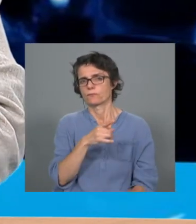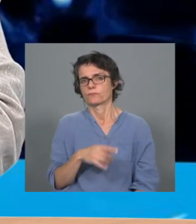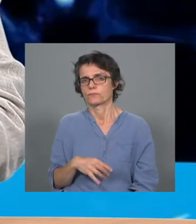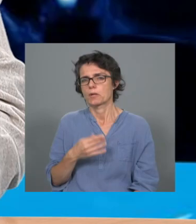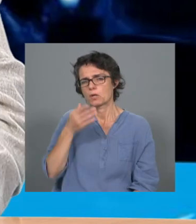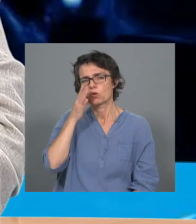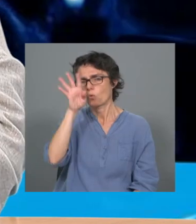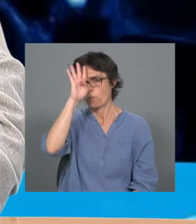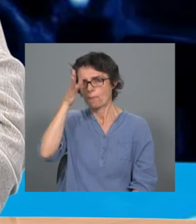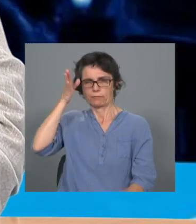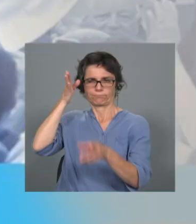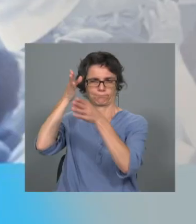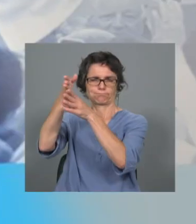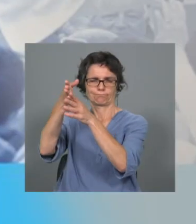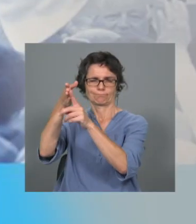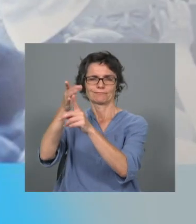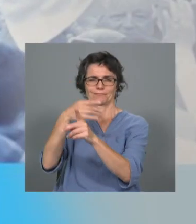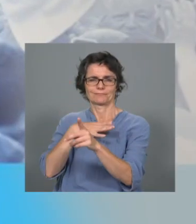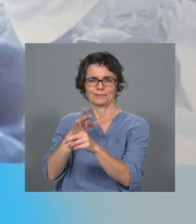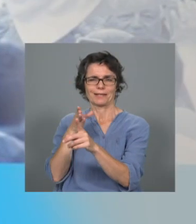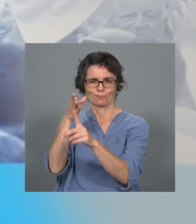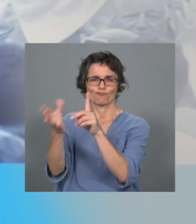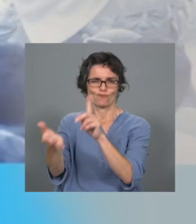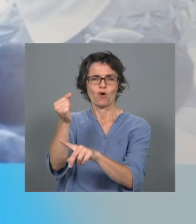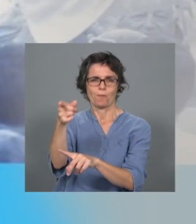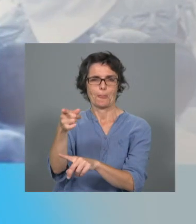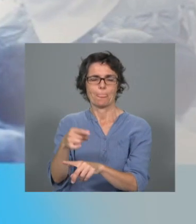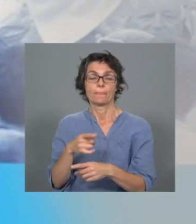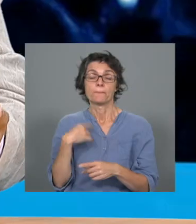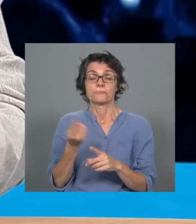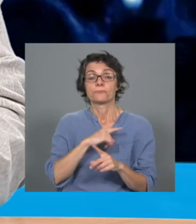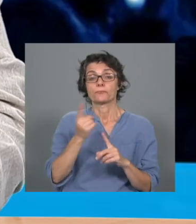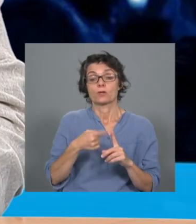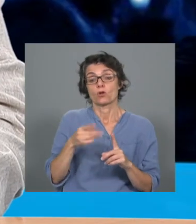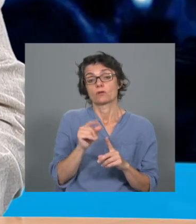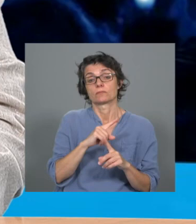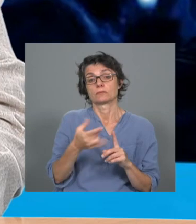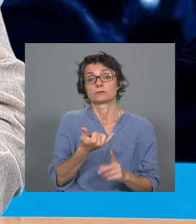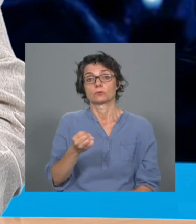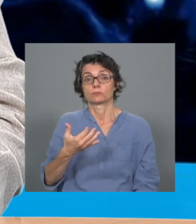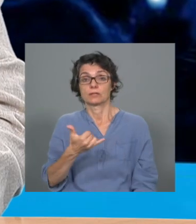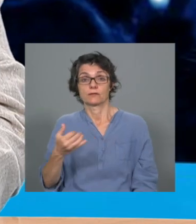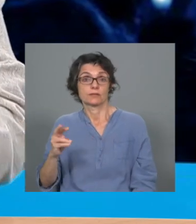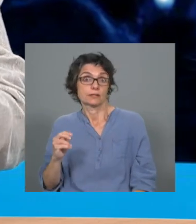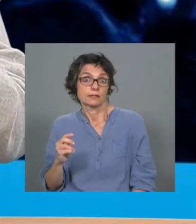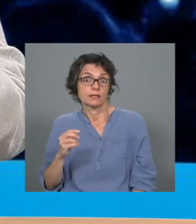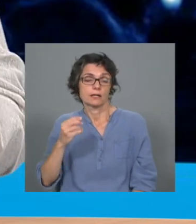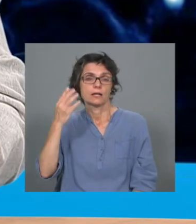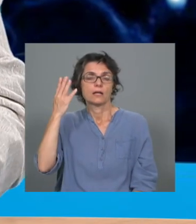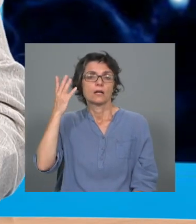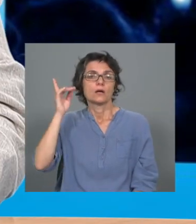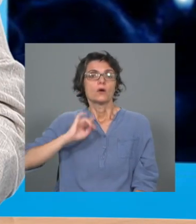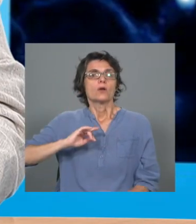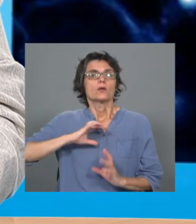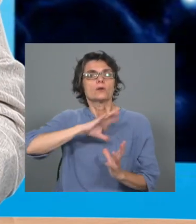Ele tem metas a cumprir, né? E também vais lembrando. Como nós, 2023, com a Jornada Mundial da Juventude, esperemos que venha cá. O grande sino